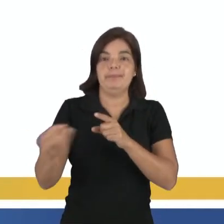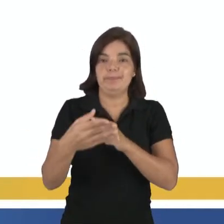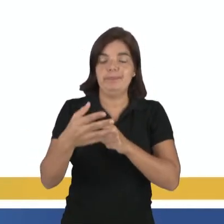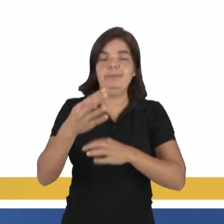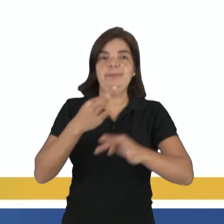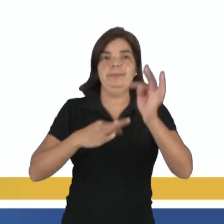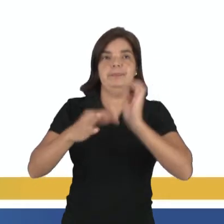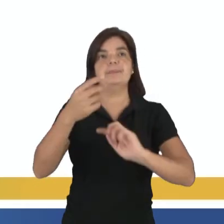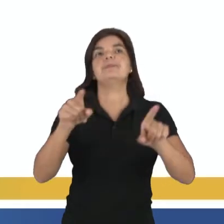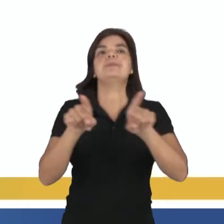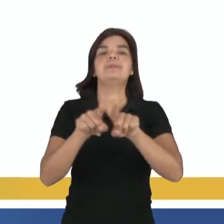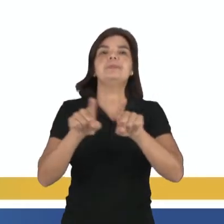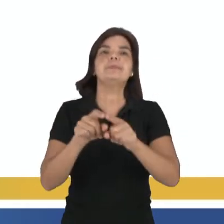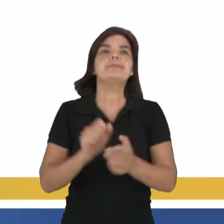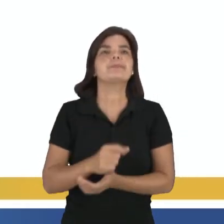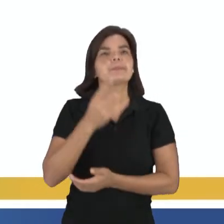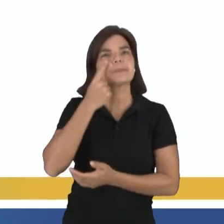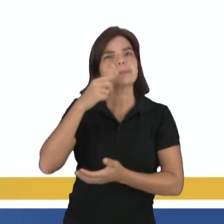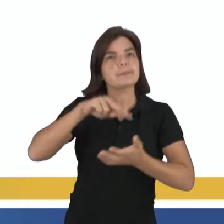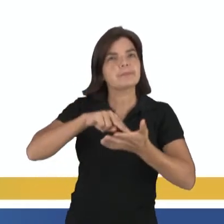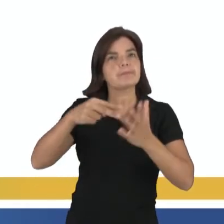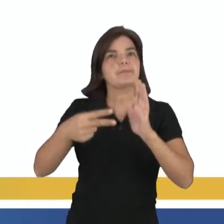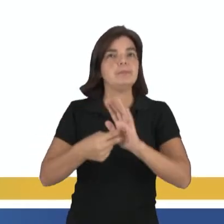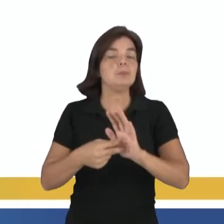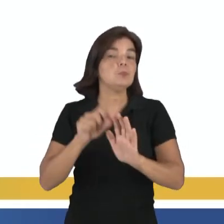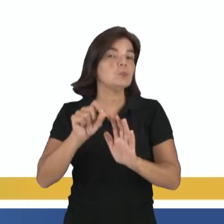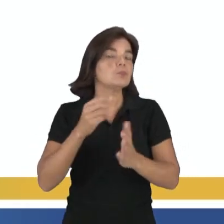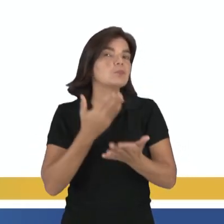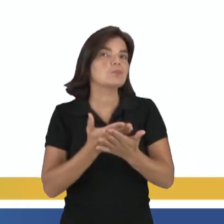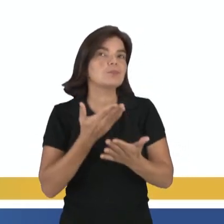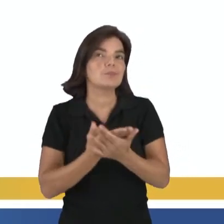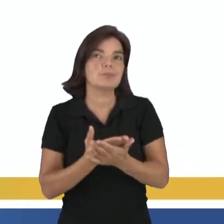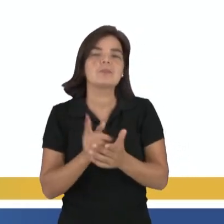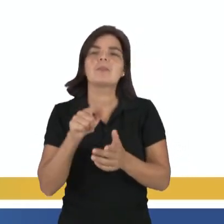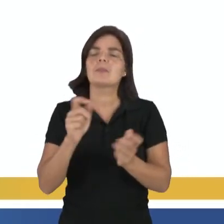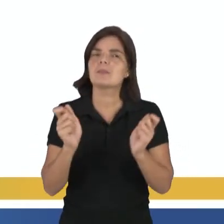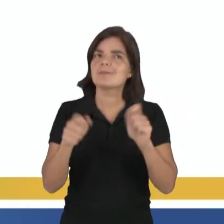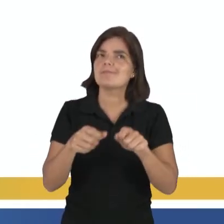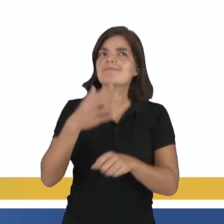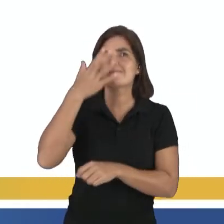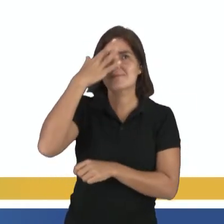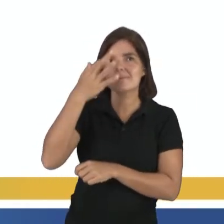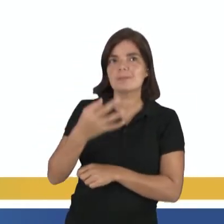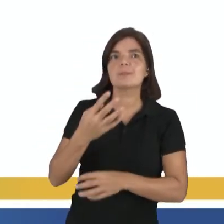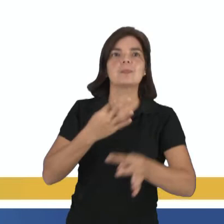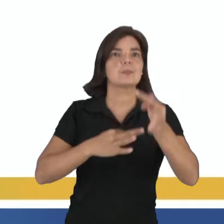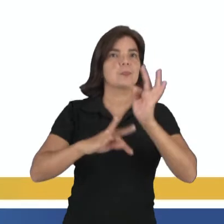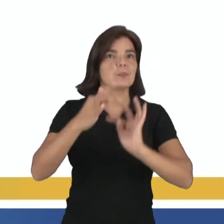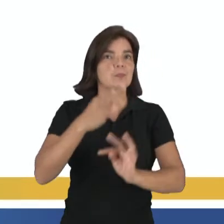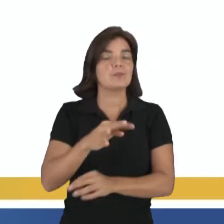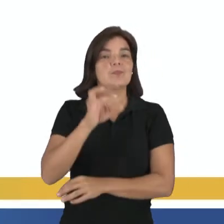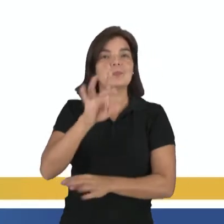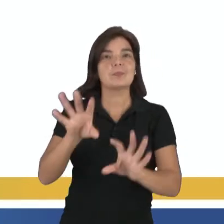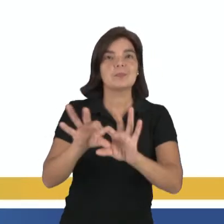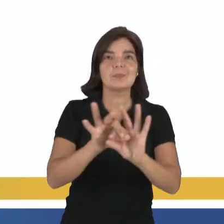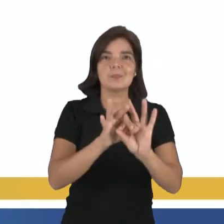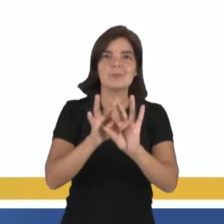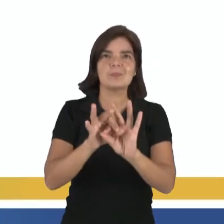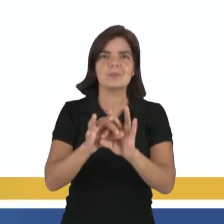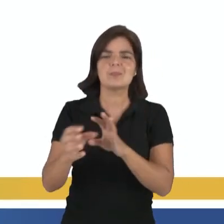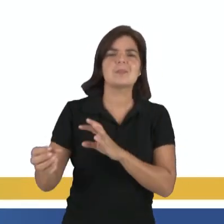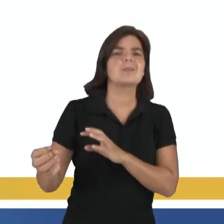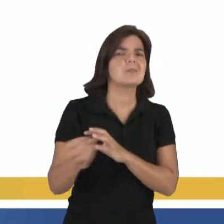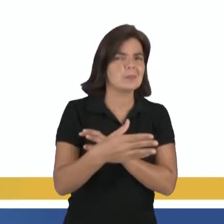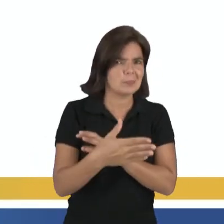da grande tecnologia. Baseado nesse significado e no que foi estudado, é possível afirmar que tecnologia está